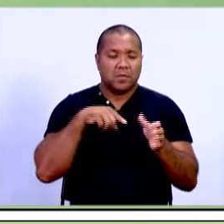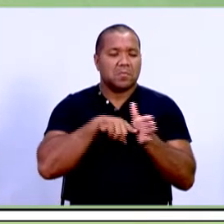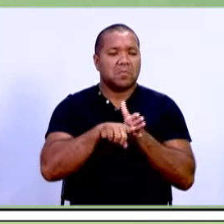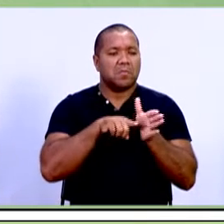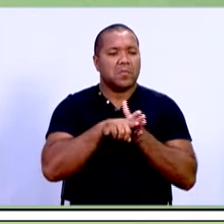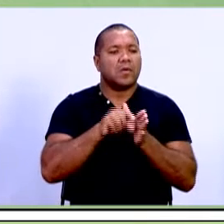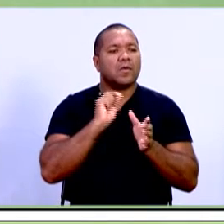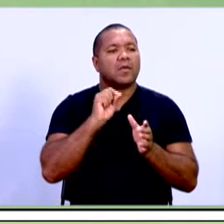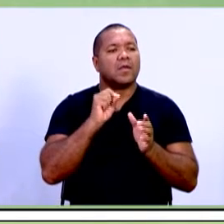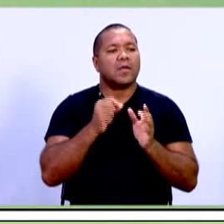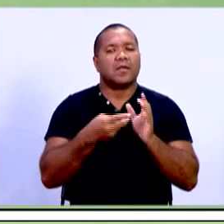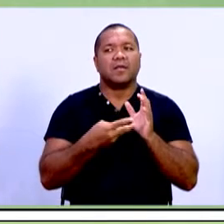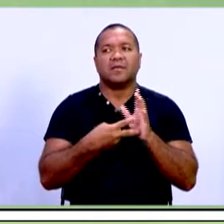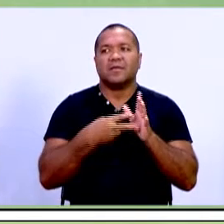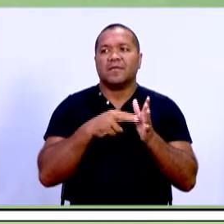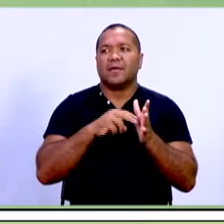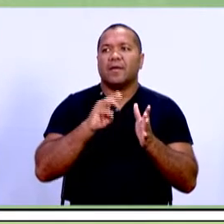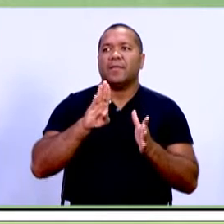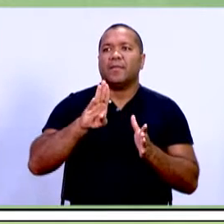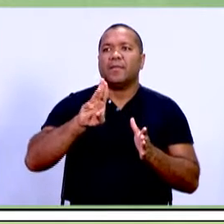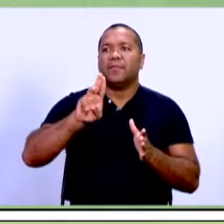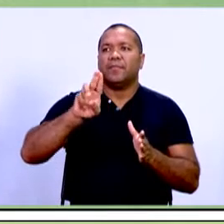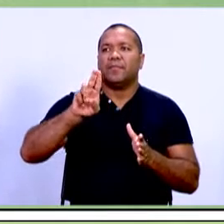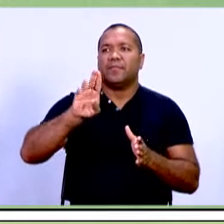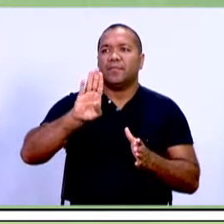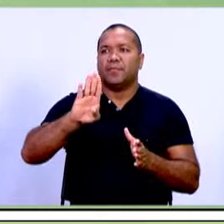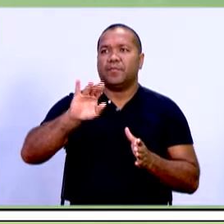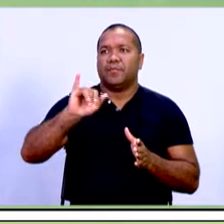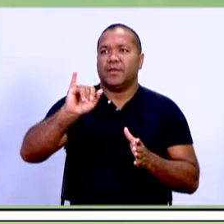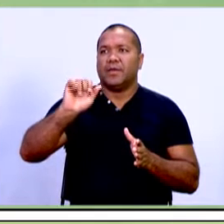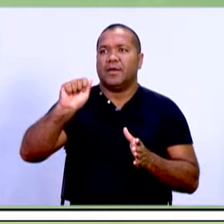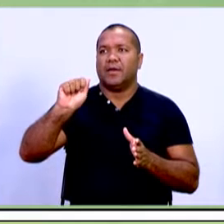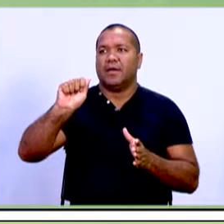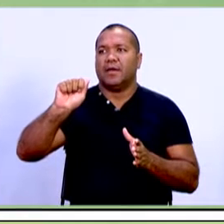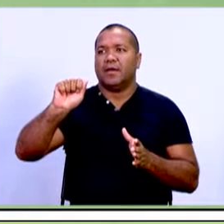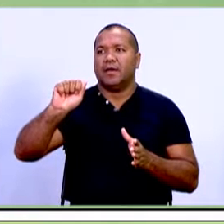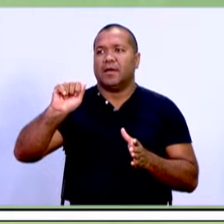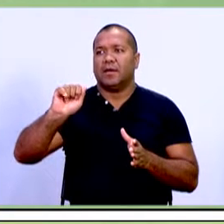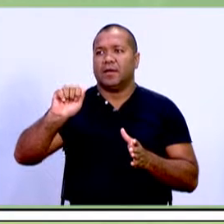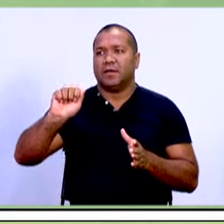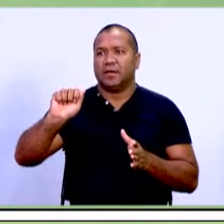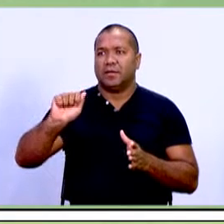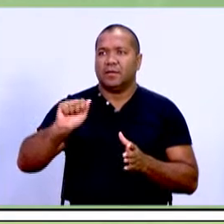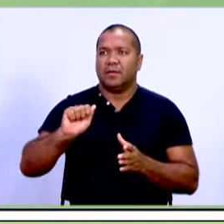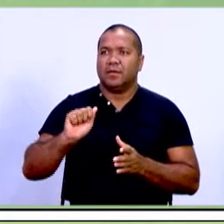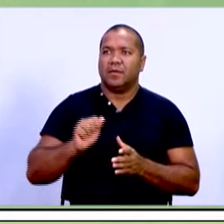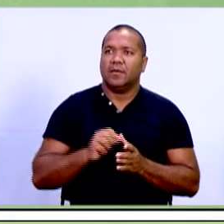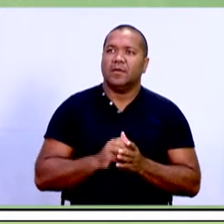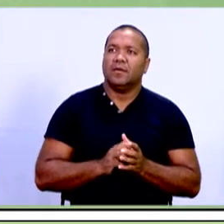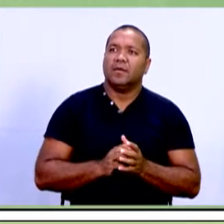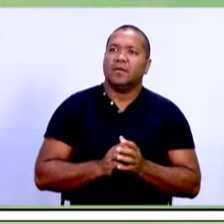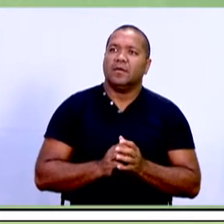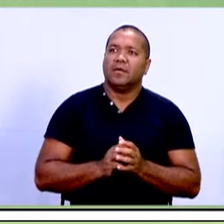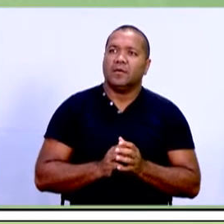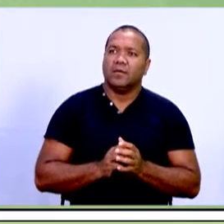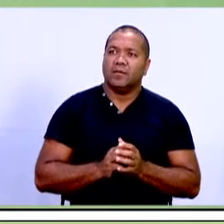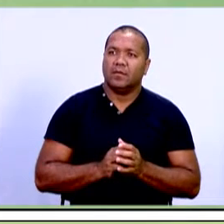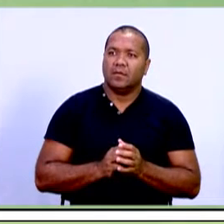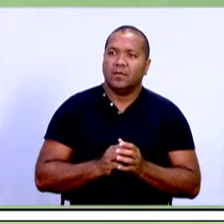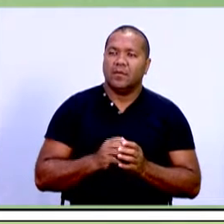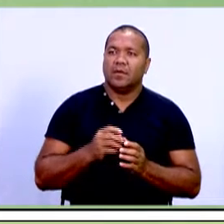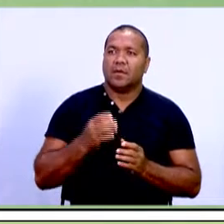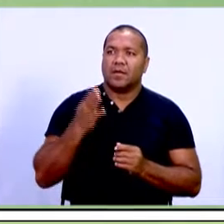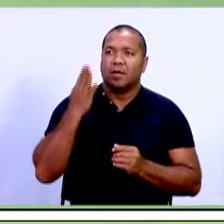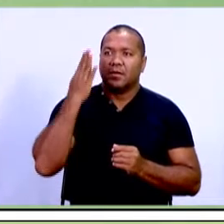que é BI? Então, para atender essa necessidade da instituição, que é prover software livre,